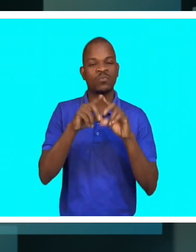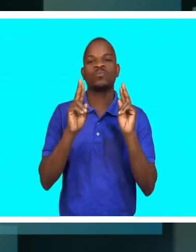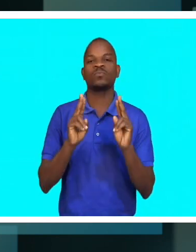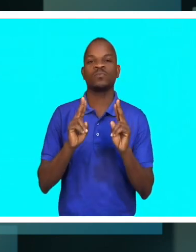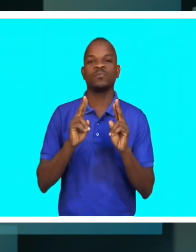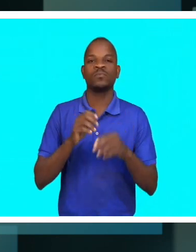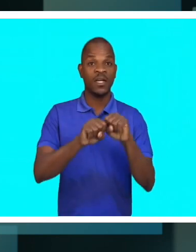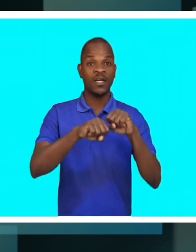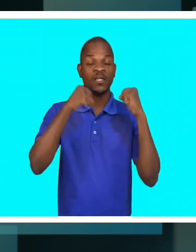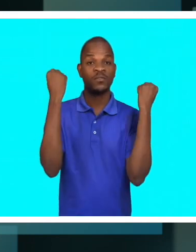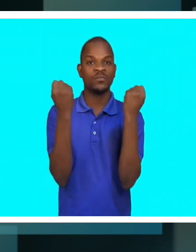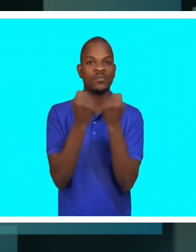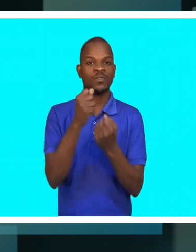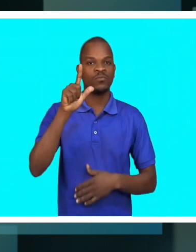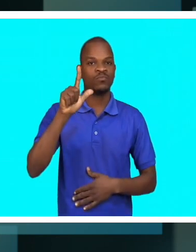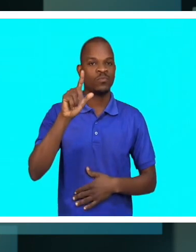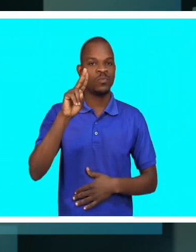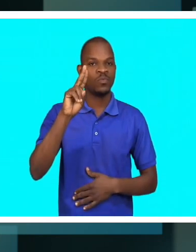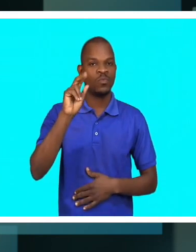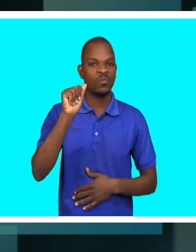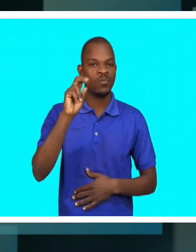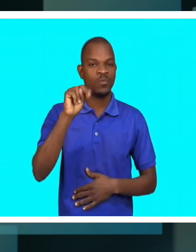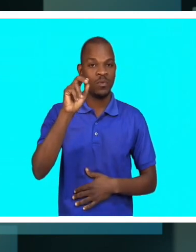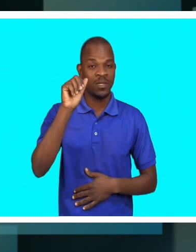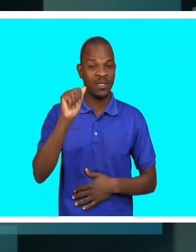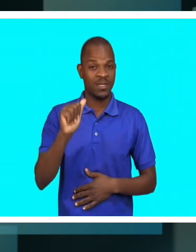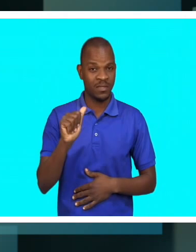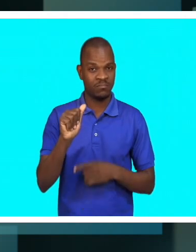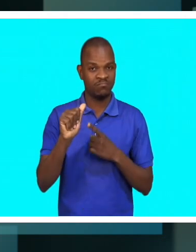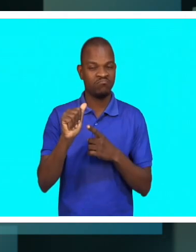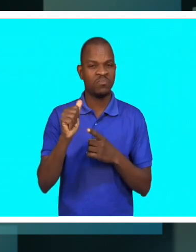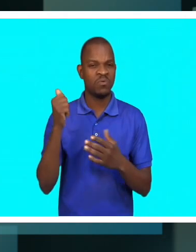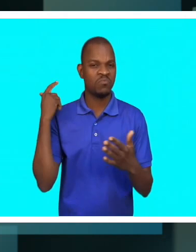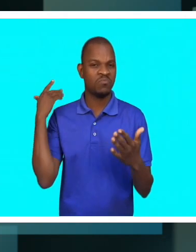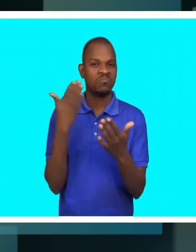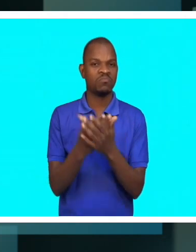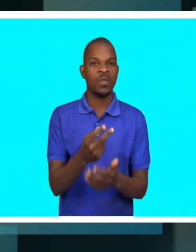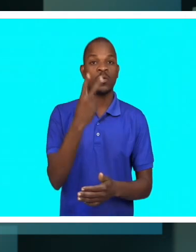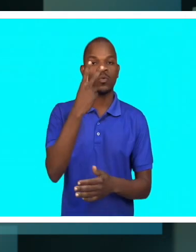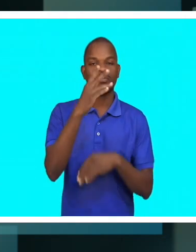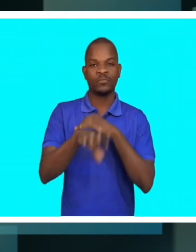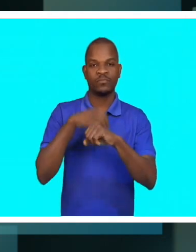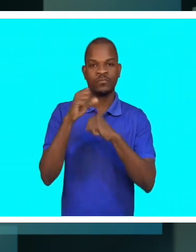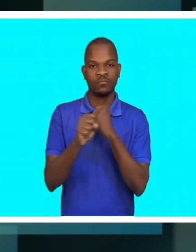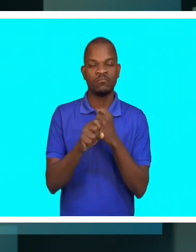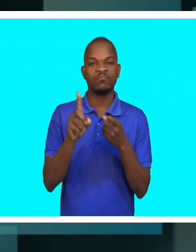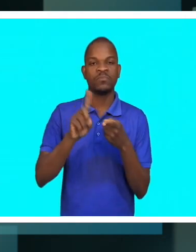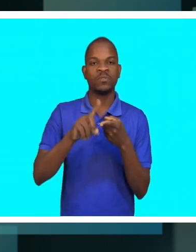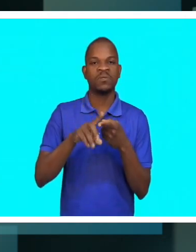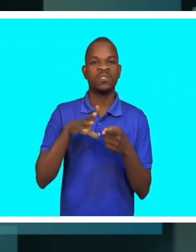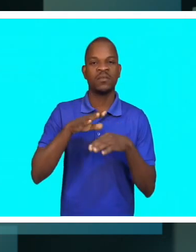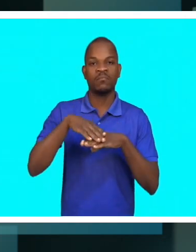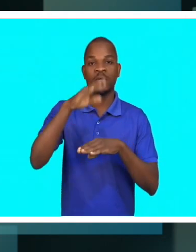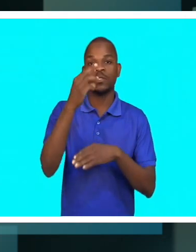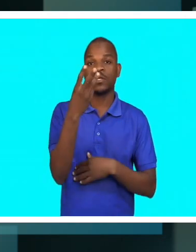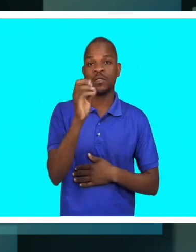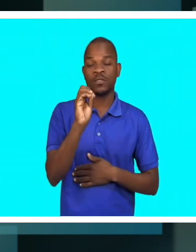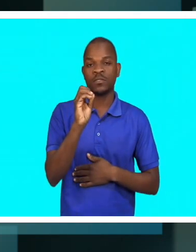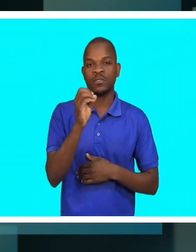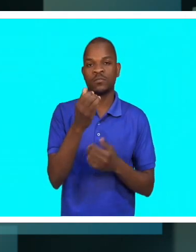patriótica. A cooperativa Luana Semeia Sorrisos existe há dois anos e tem mais de